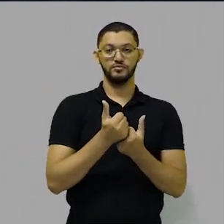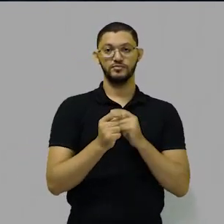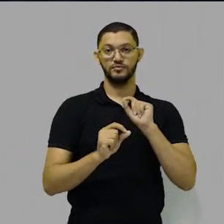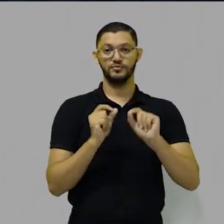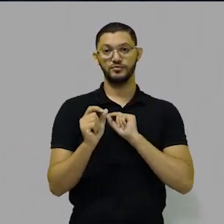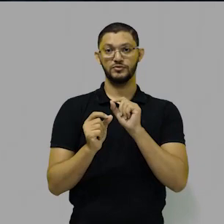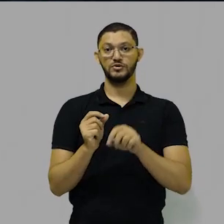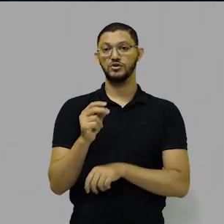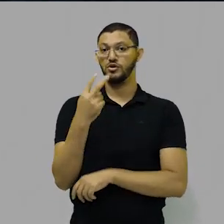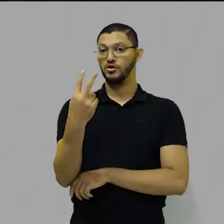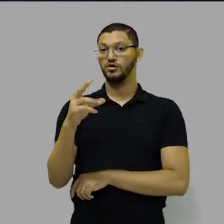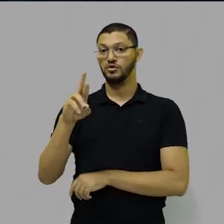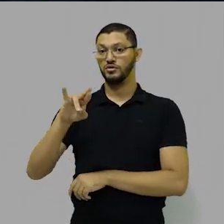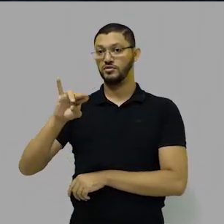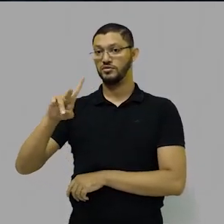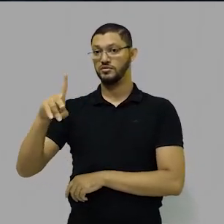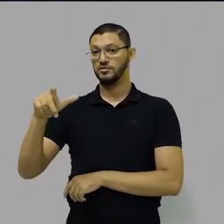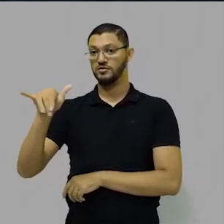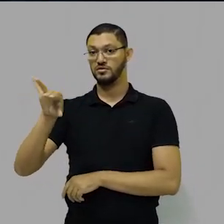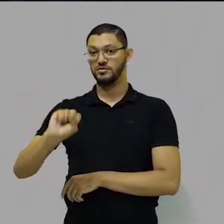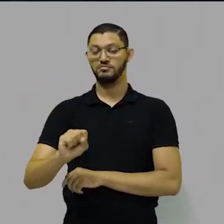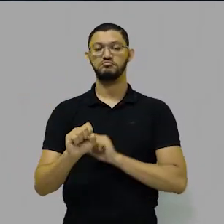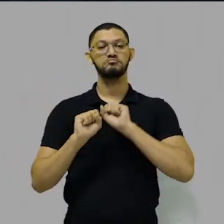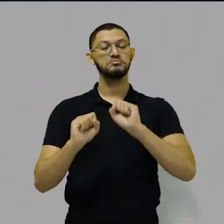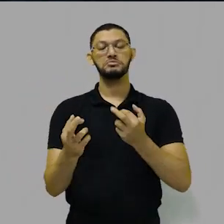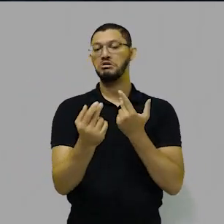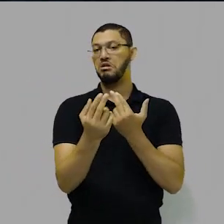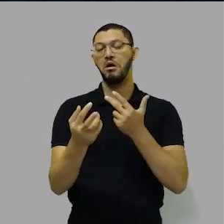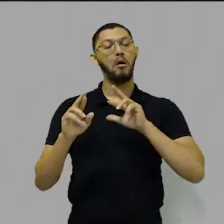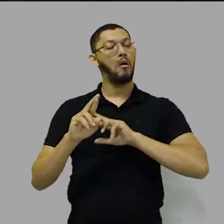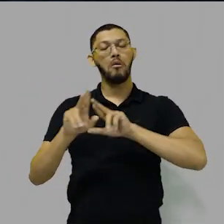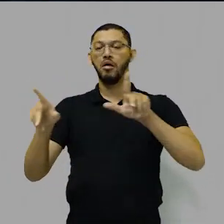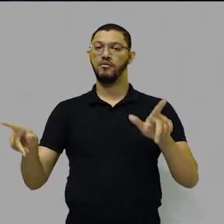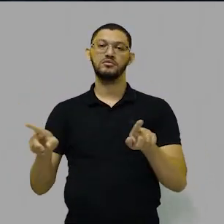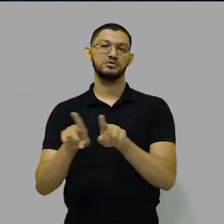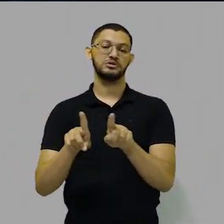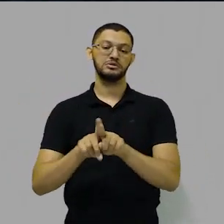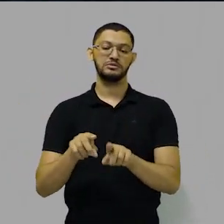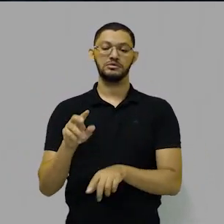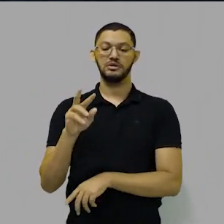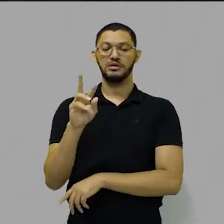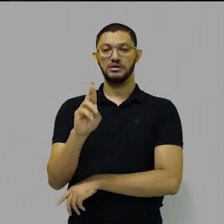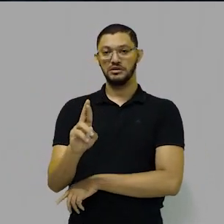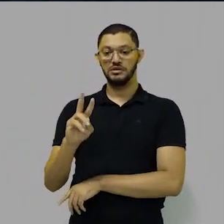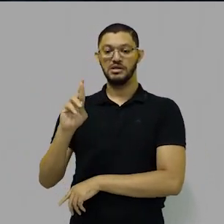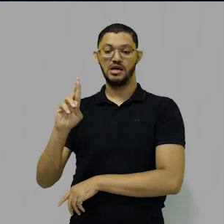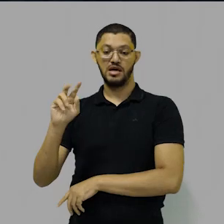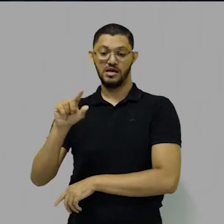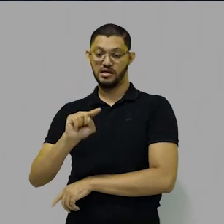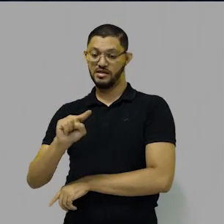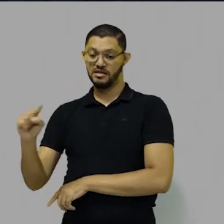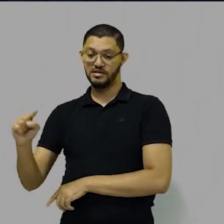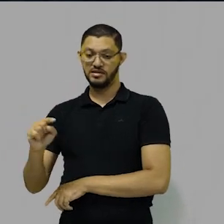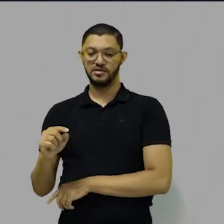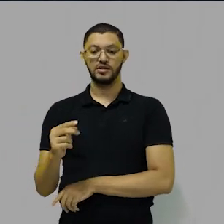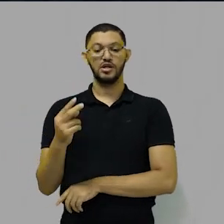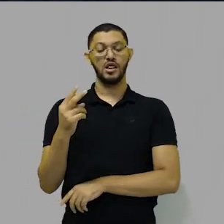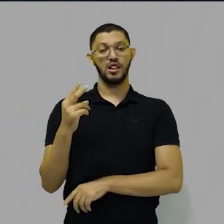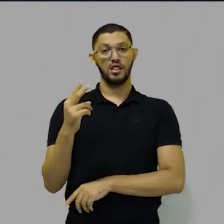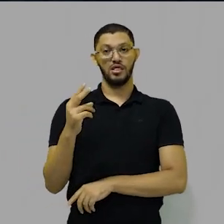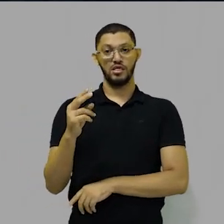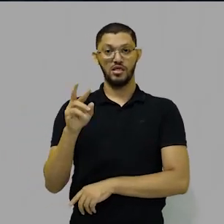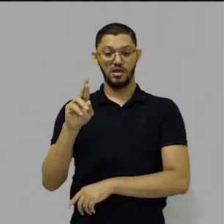por 2 radicais, que podem ser radicais iguais ou diferentes, ó, R e R', 2